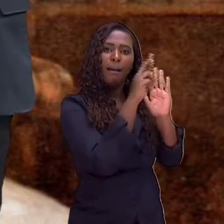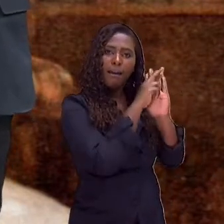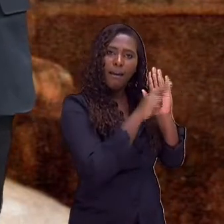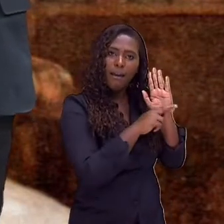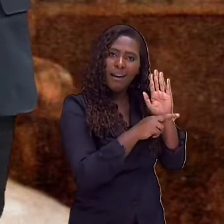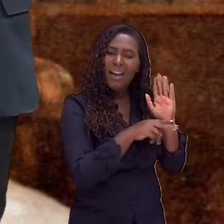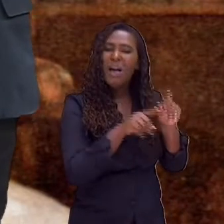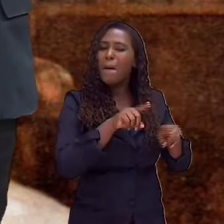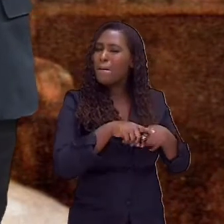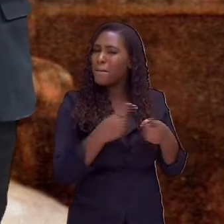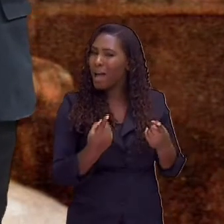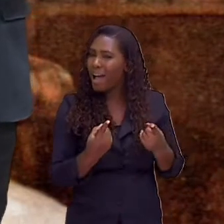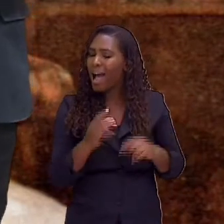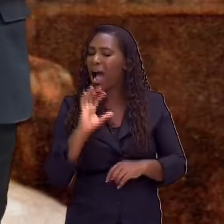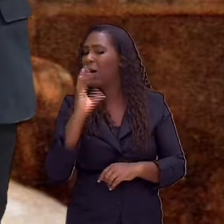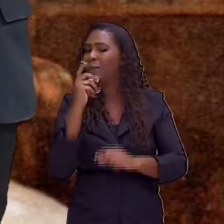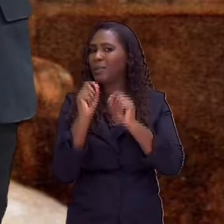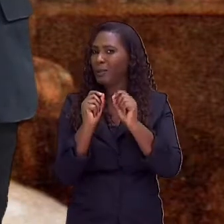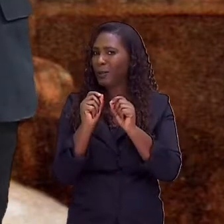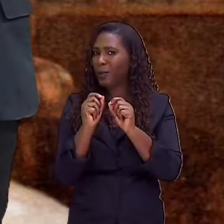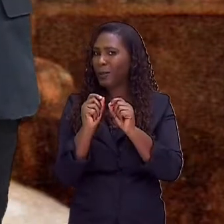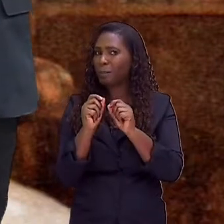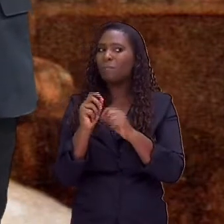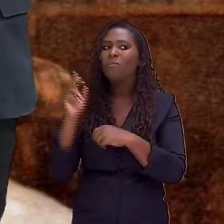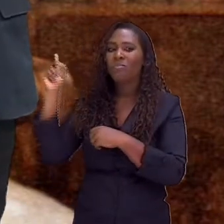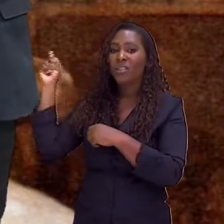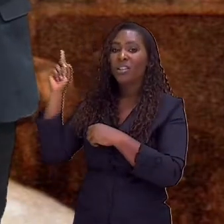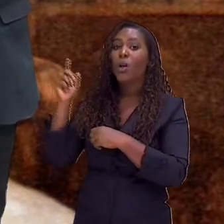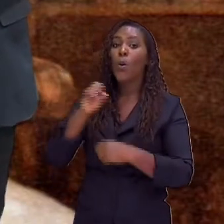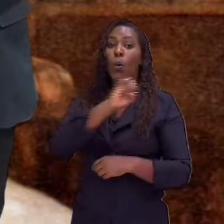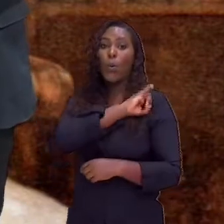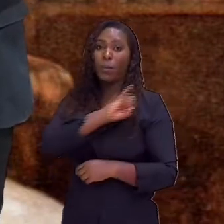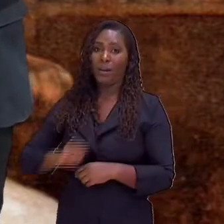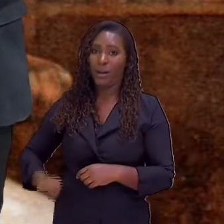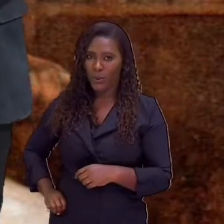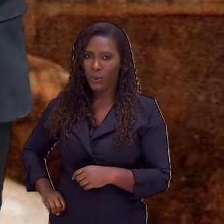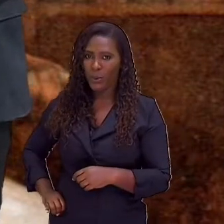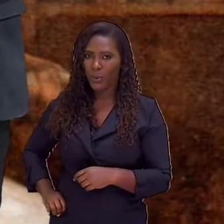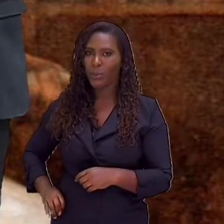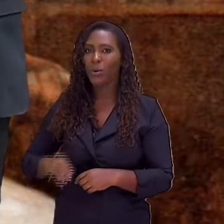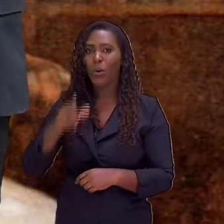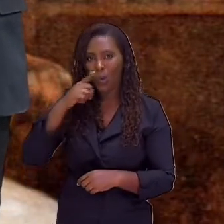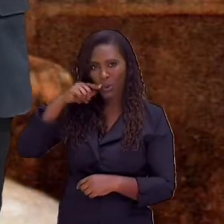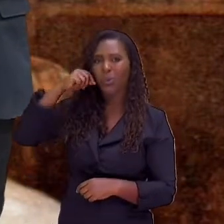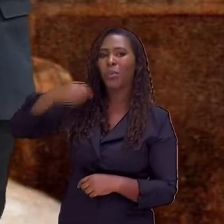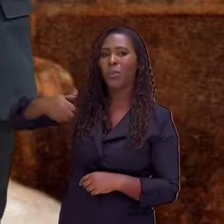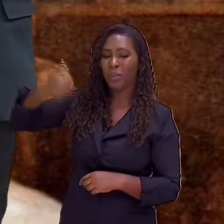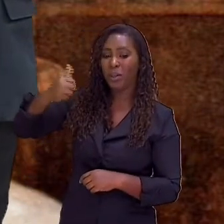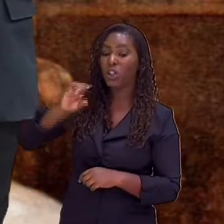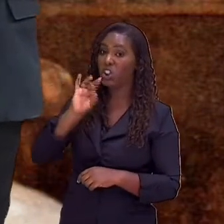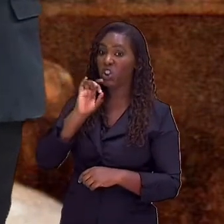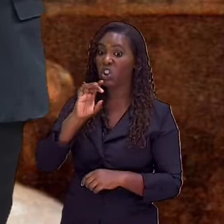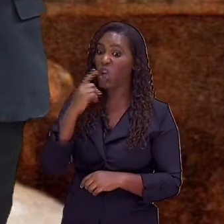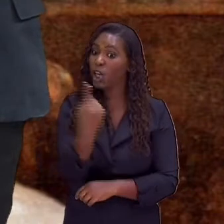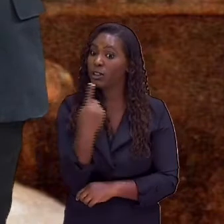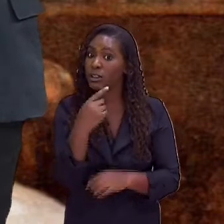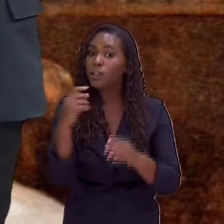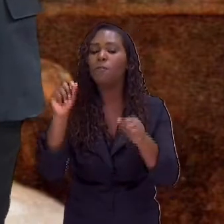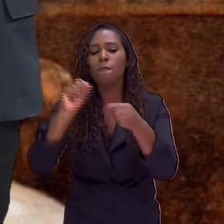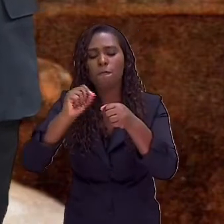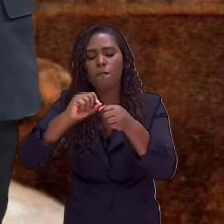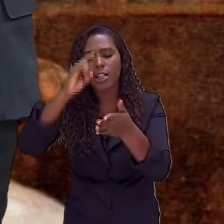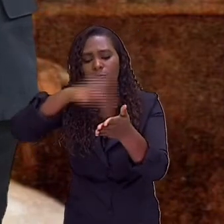que está acontecendo nesse exato momento no Chile, onde uma Assembleia Constituinte está reunida para